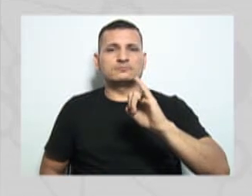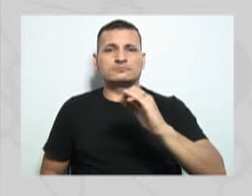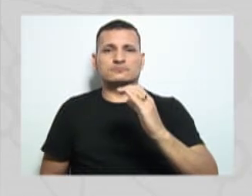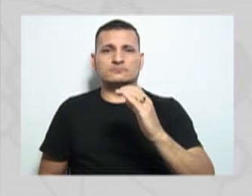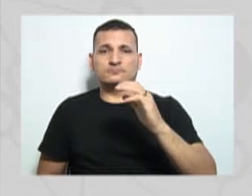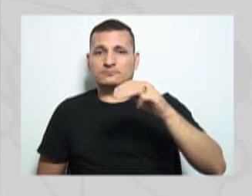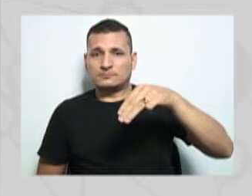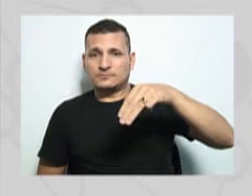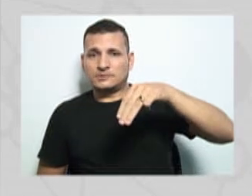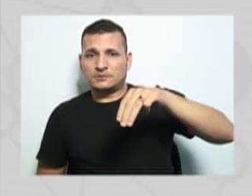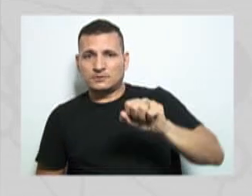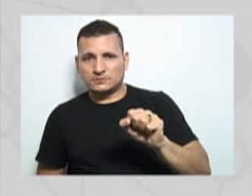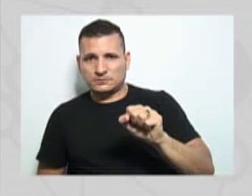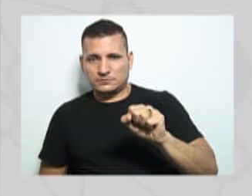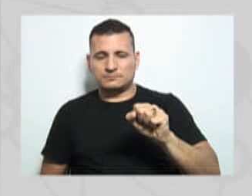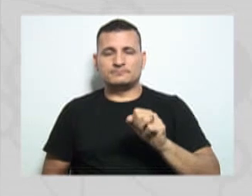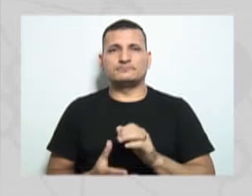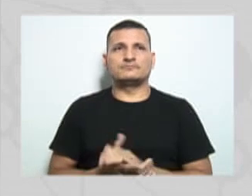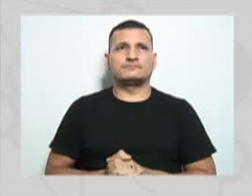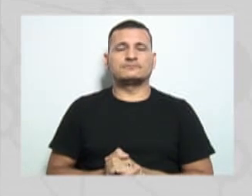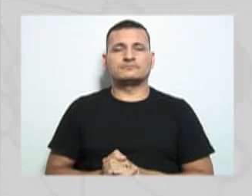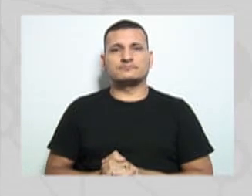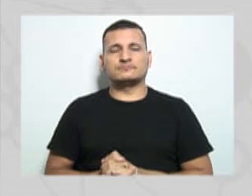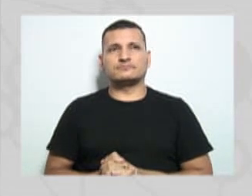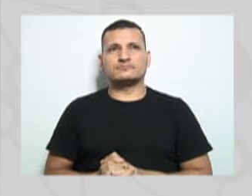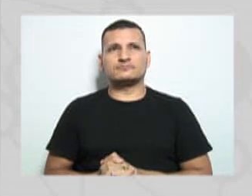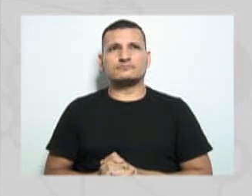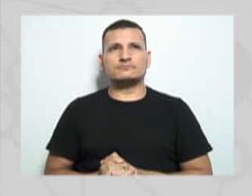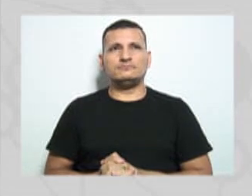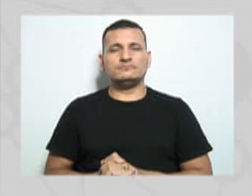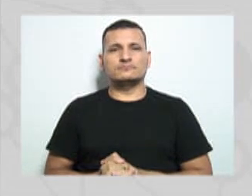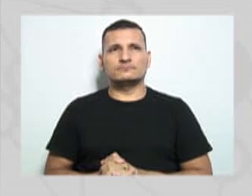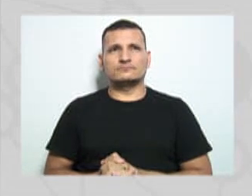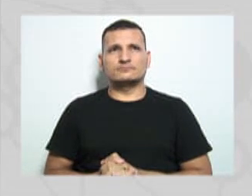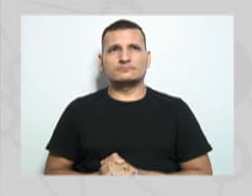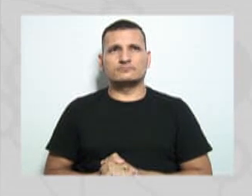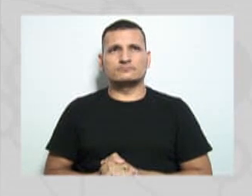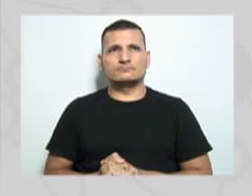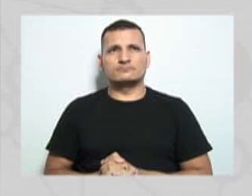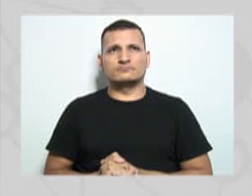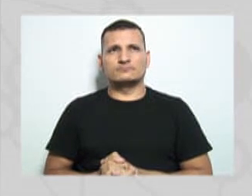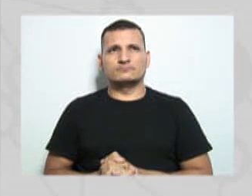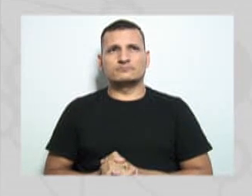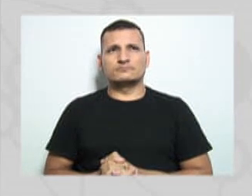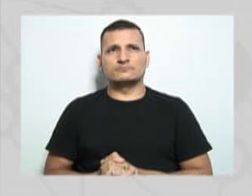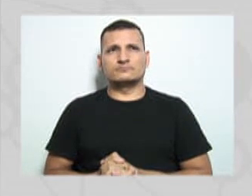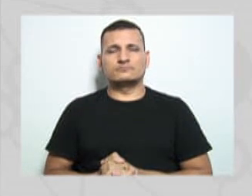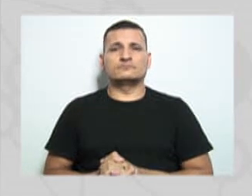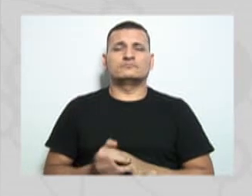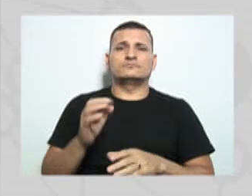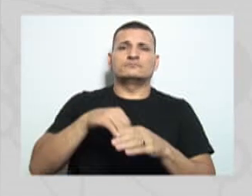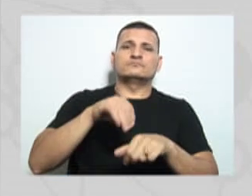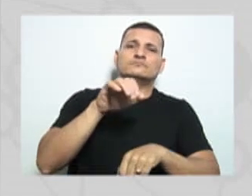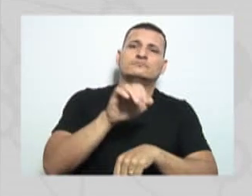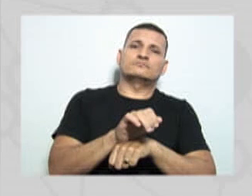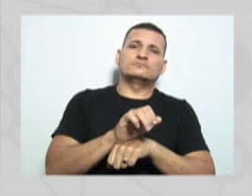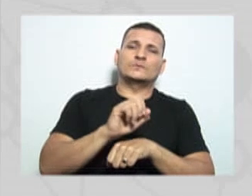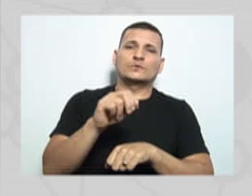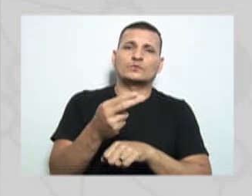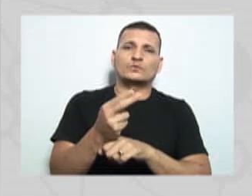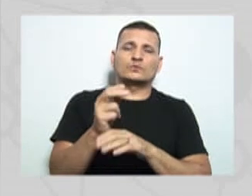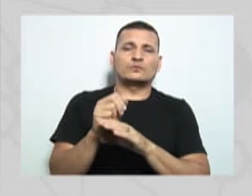sobre Circulação de Mercadorias e Serviços de Transporte Interestadual e Intermunicipal e